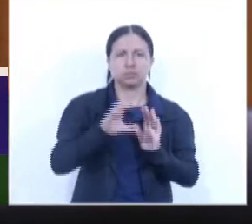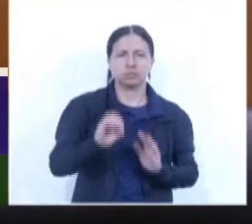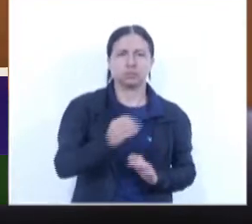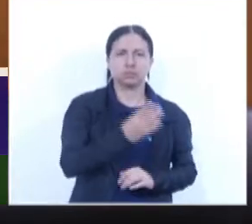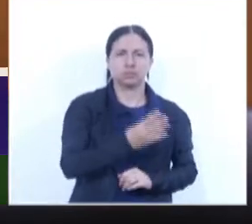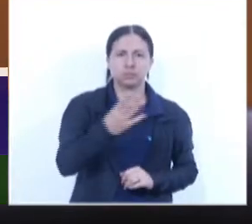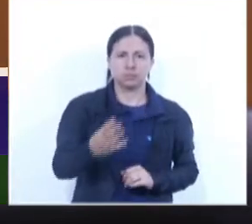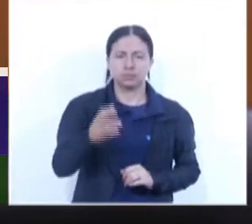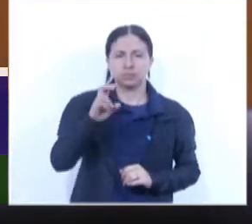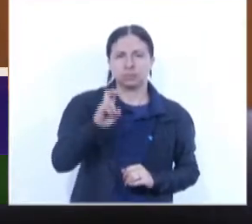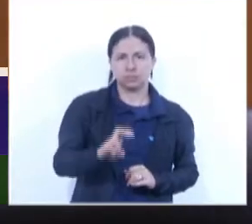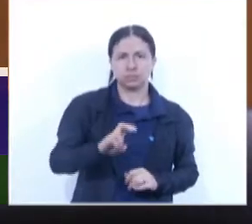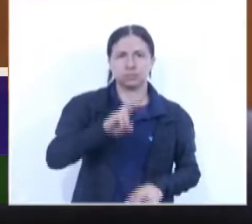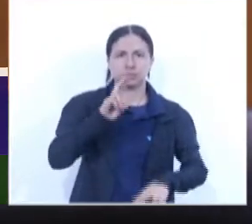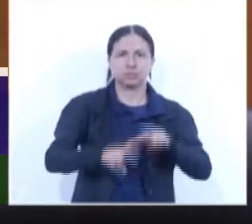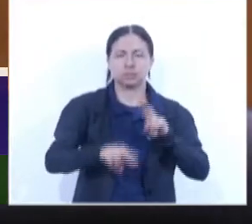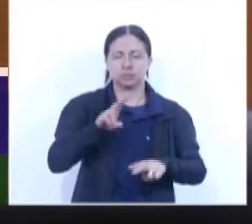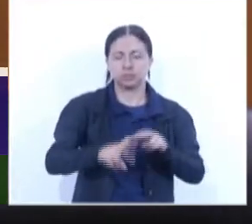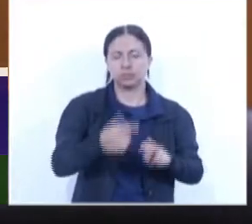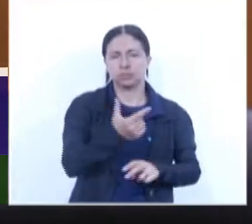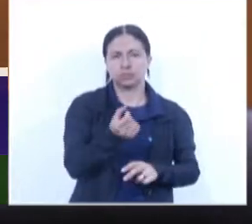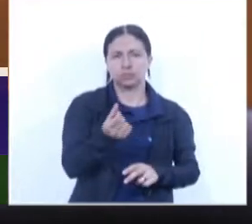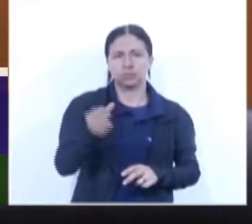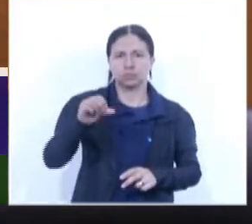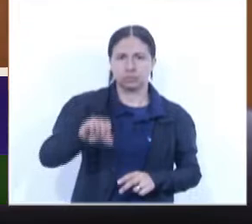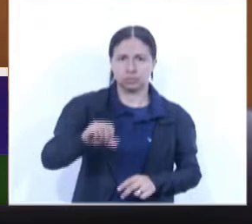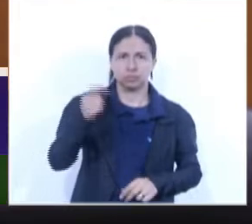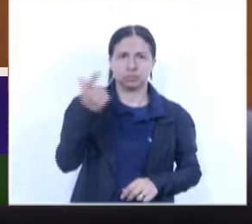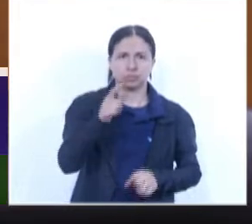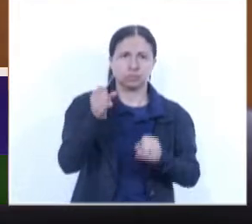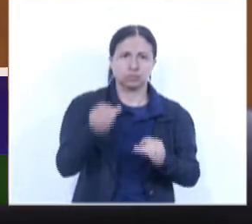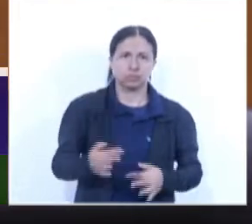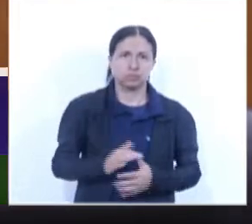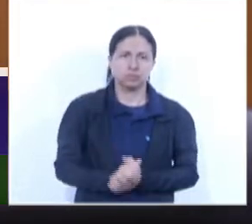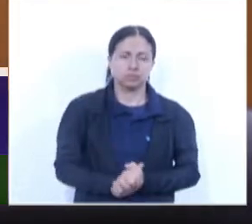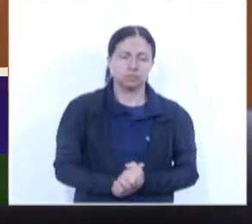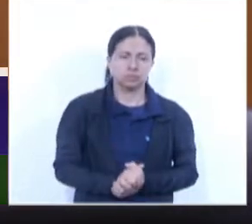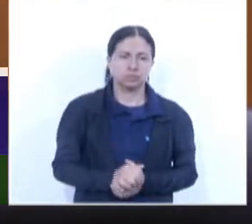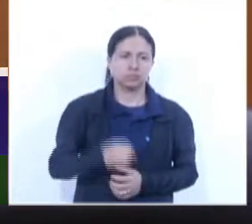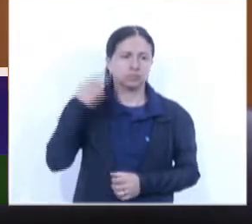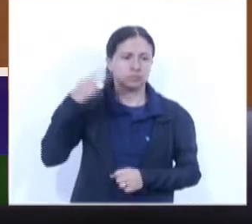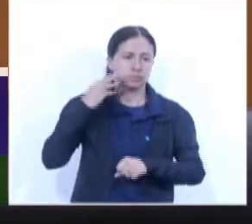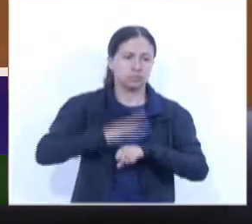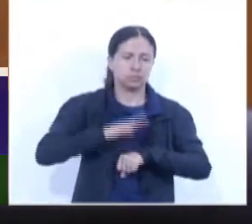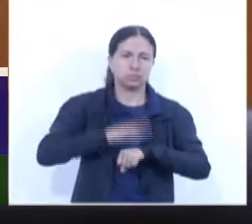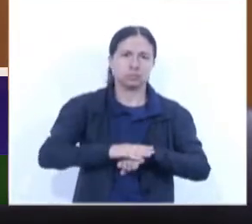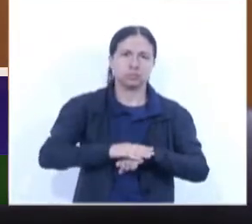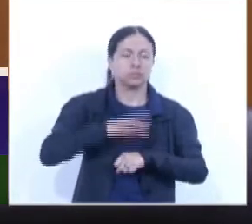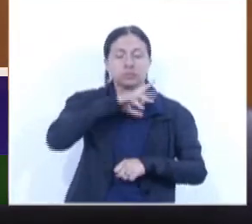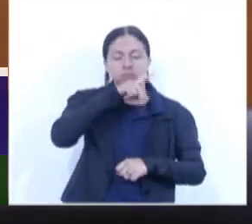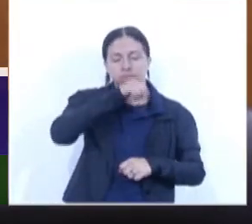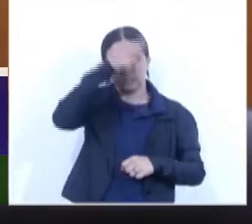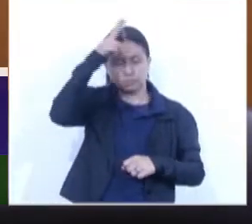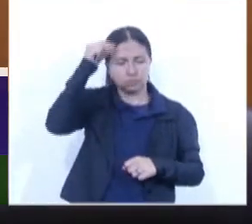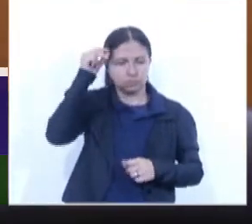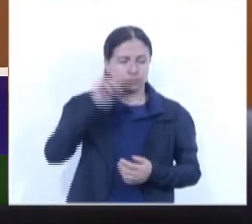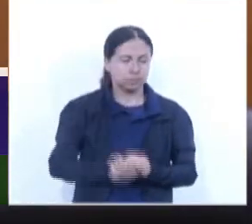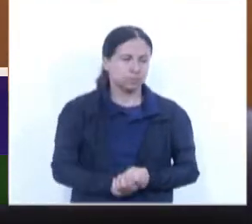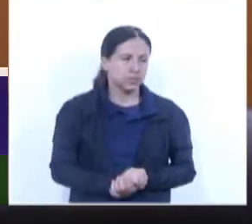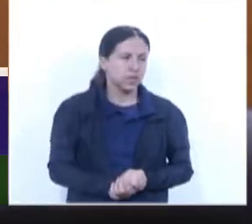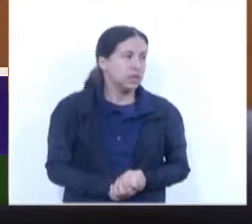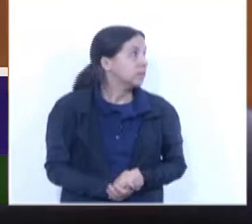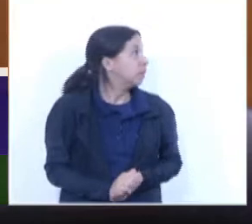de 5 de junho de 2009 e da outros providências Vereador autor prefeito odelmo é um